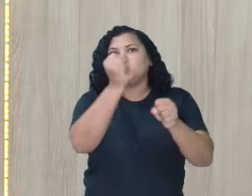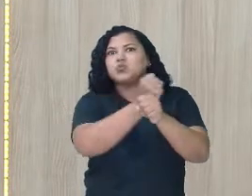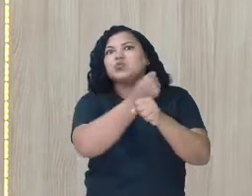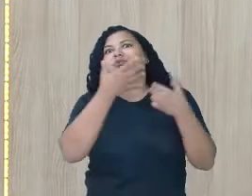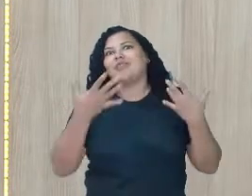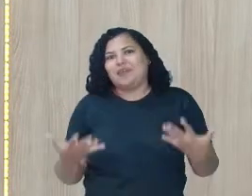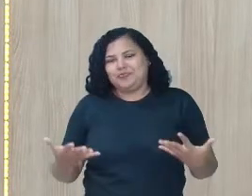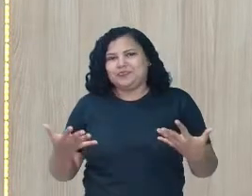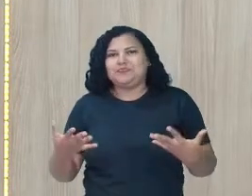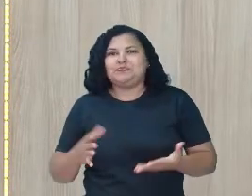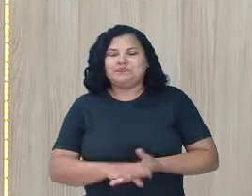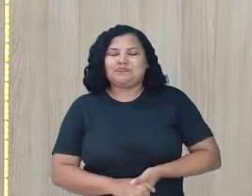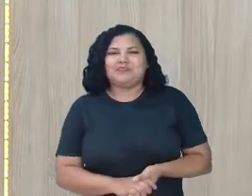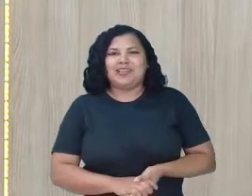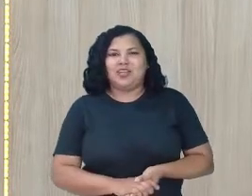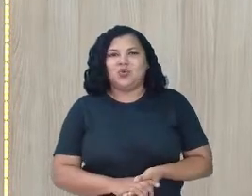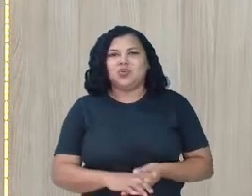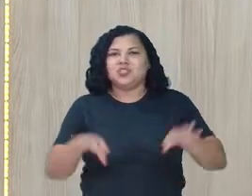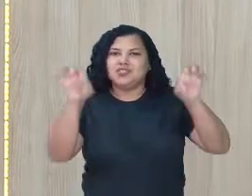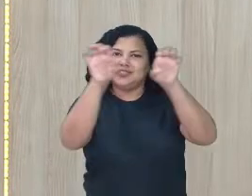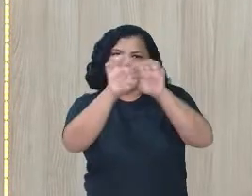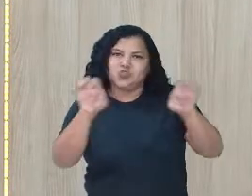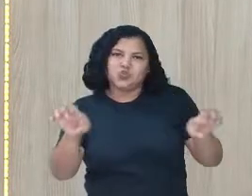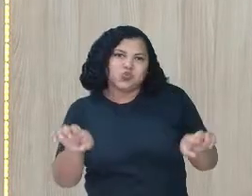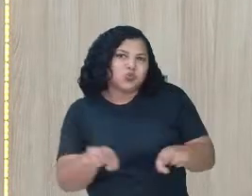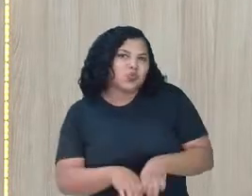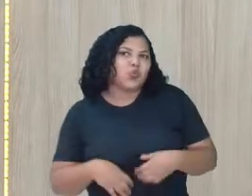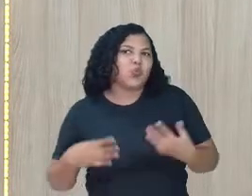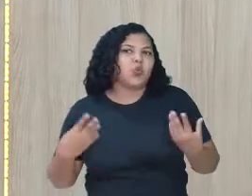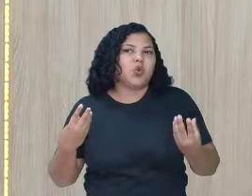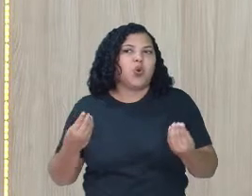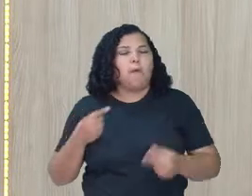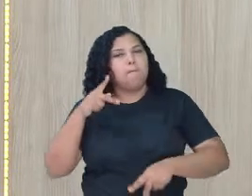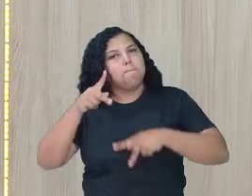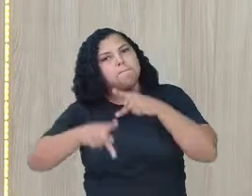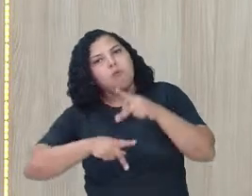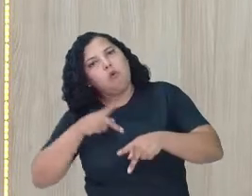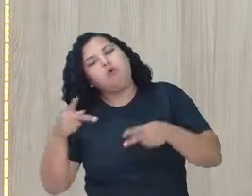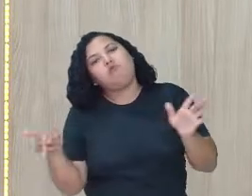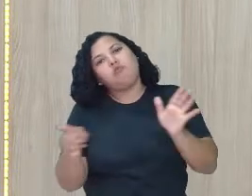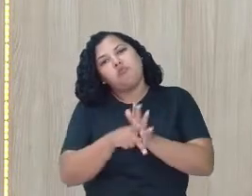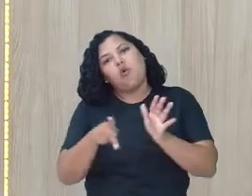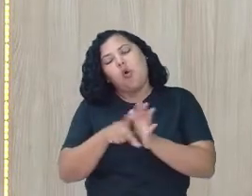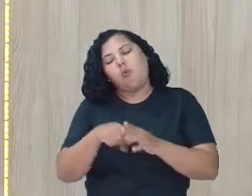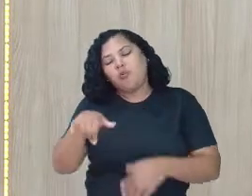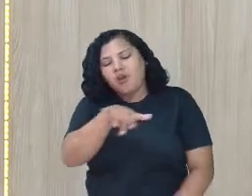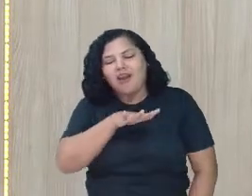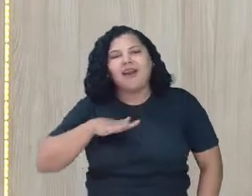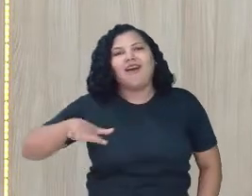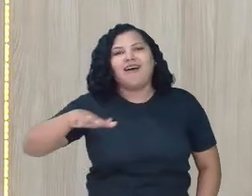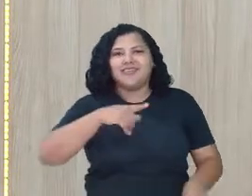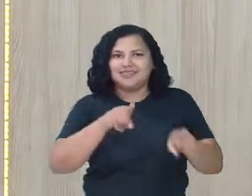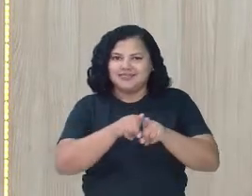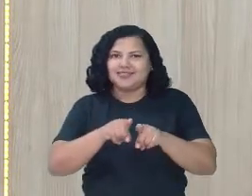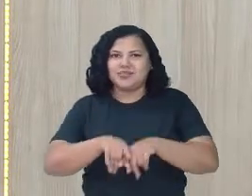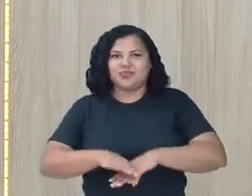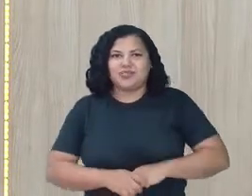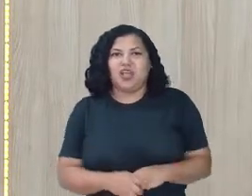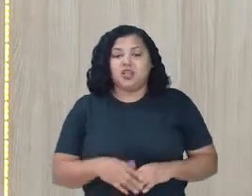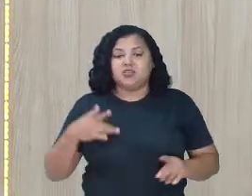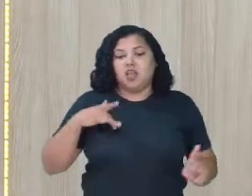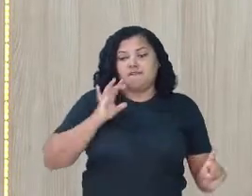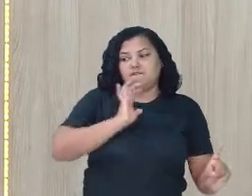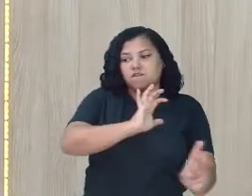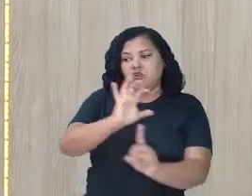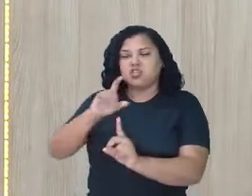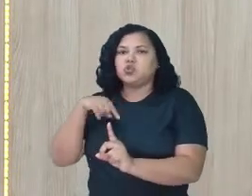construção, né, da nossa estrutura como povo, né, como região, né, essas